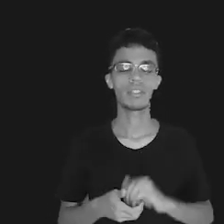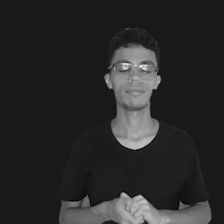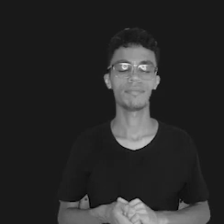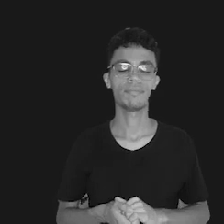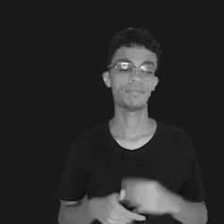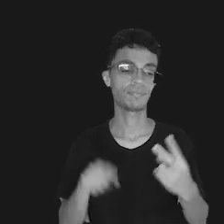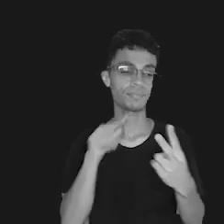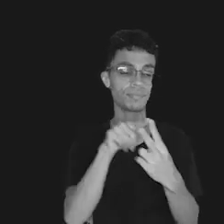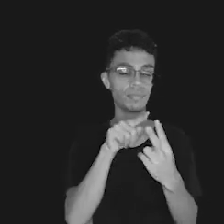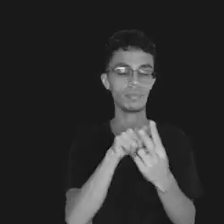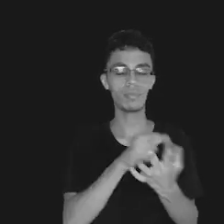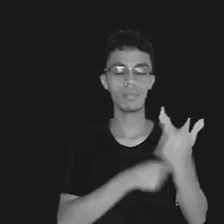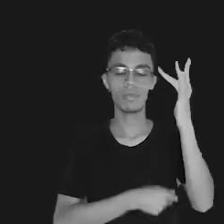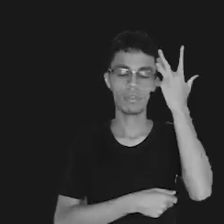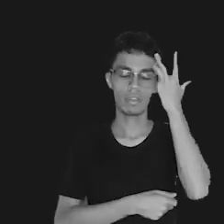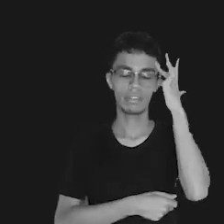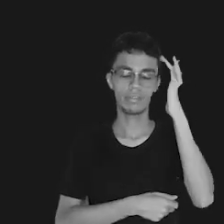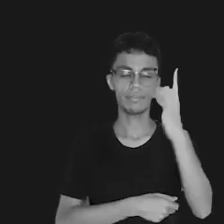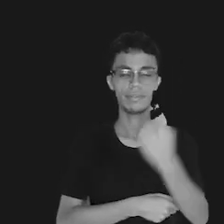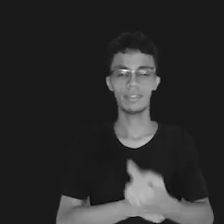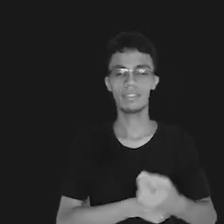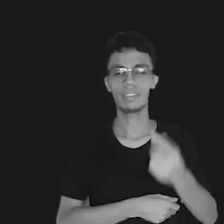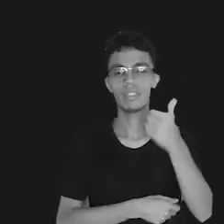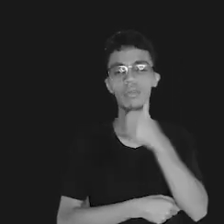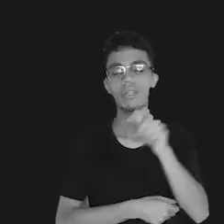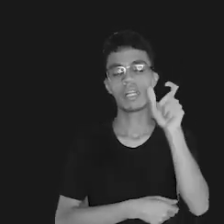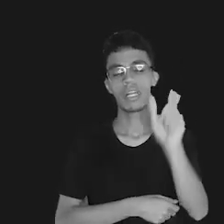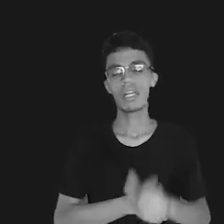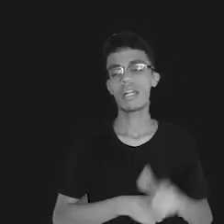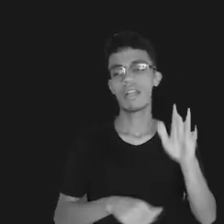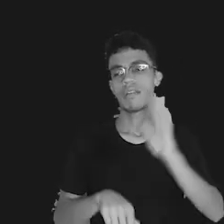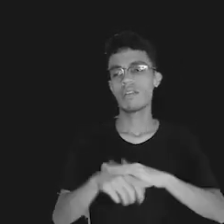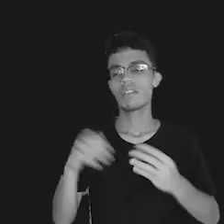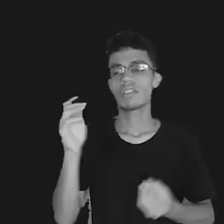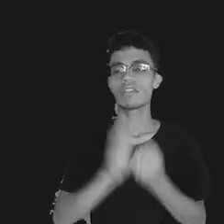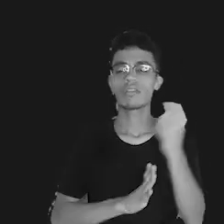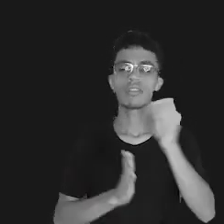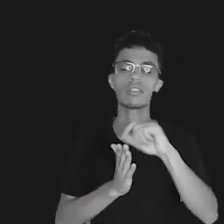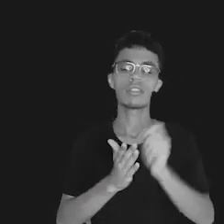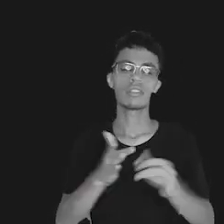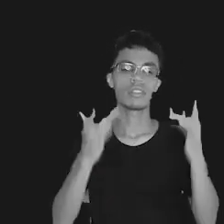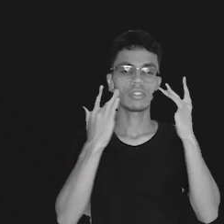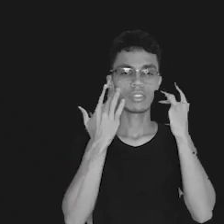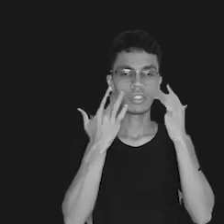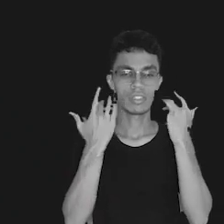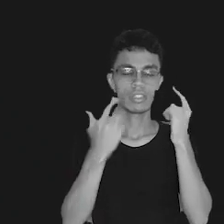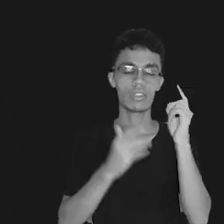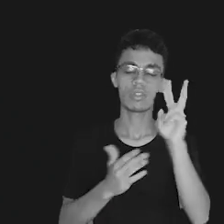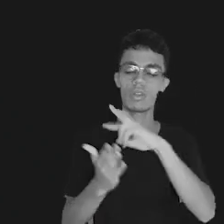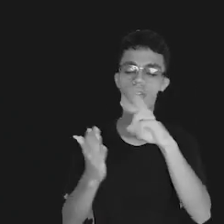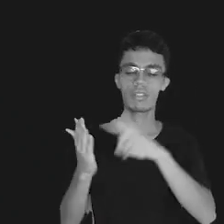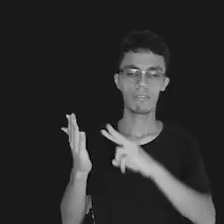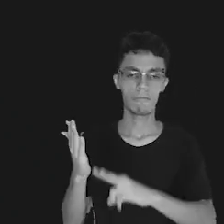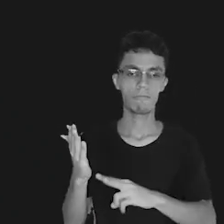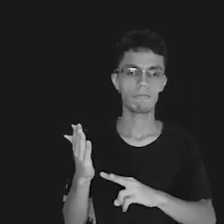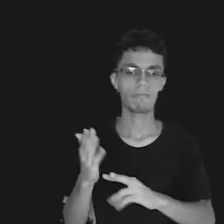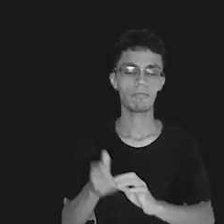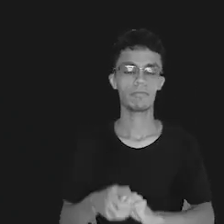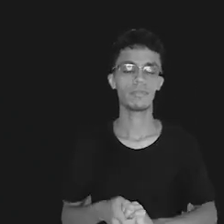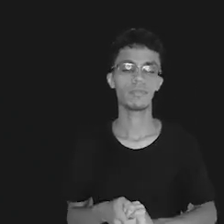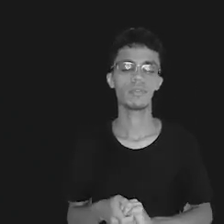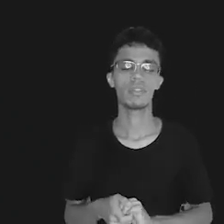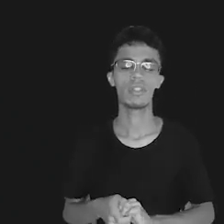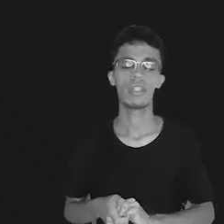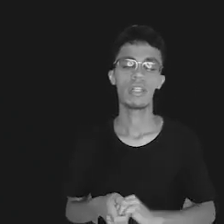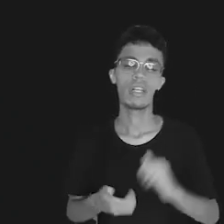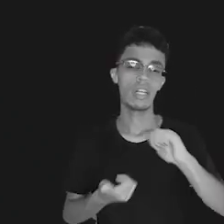não sabia que ela tinha escrito teatro, até porque a gente vê